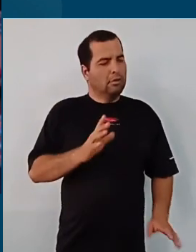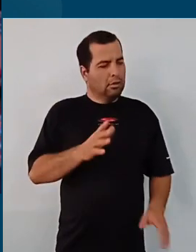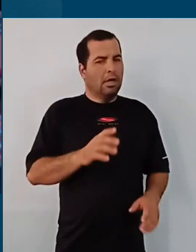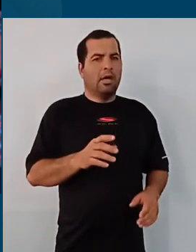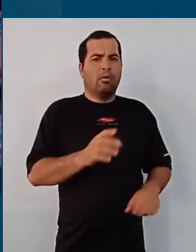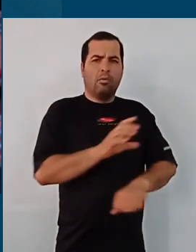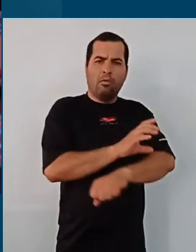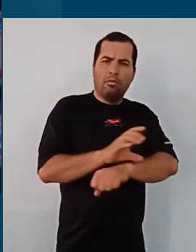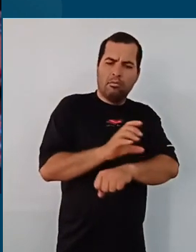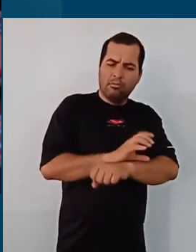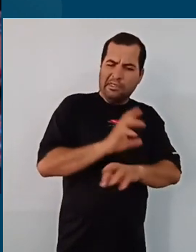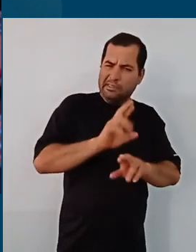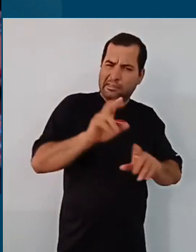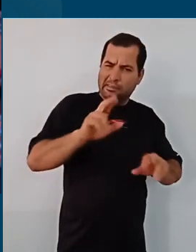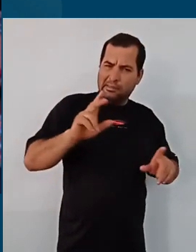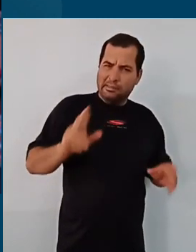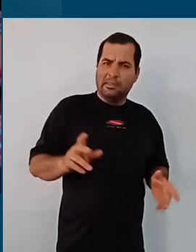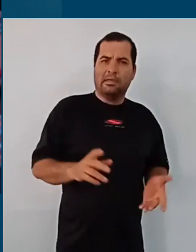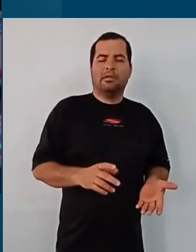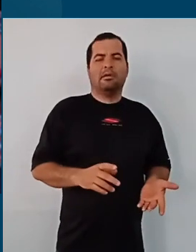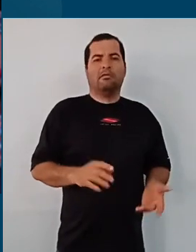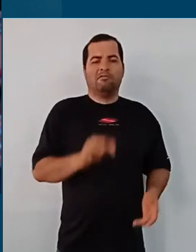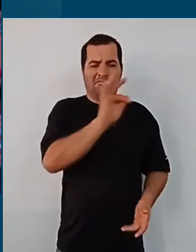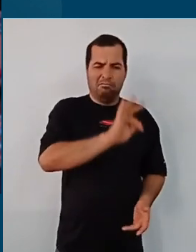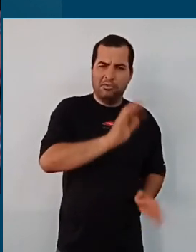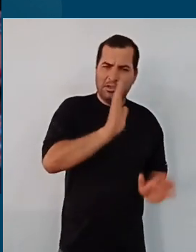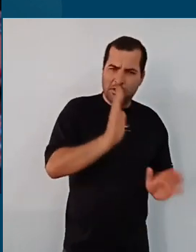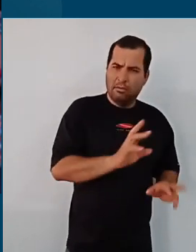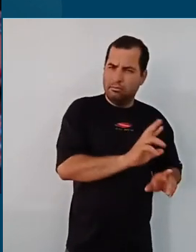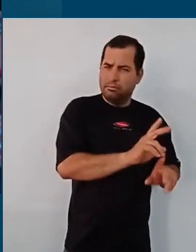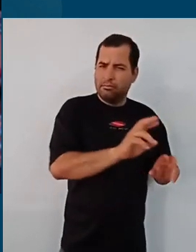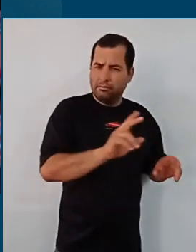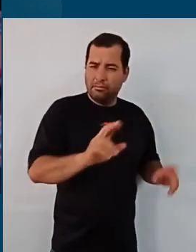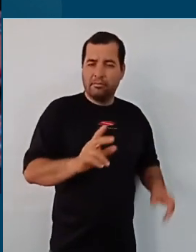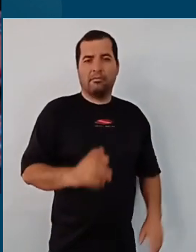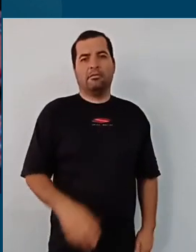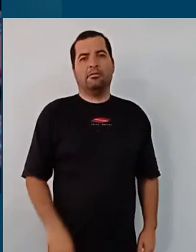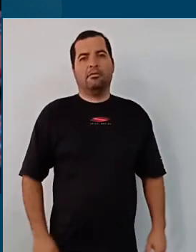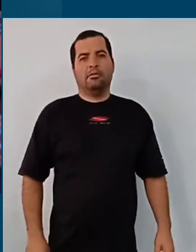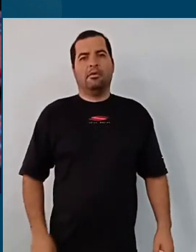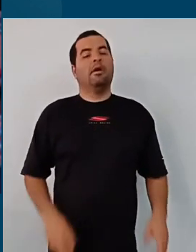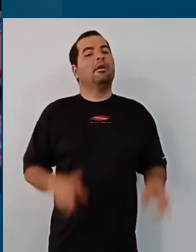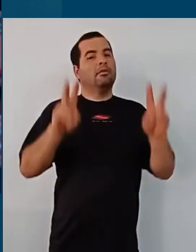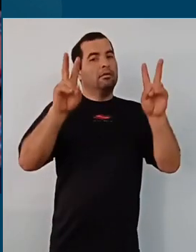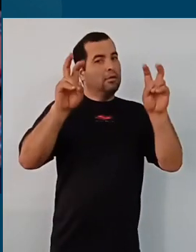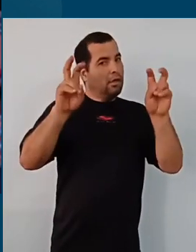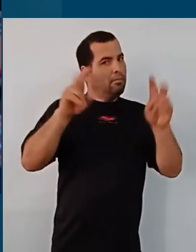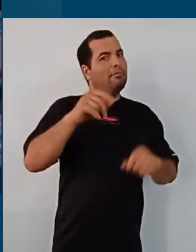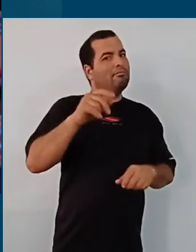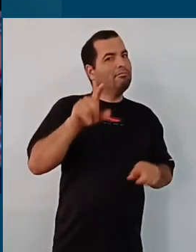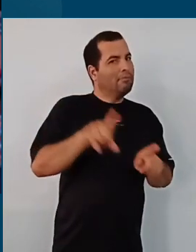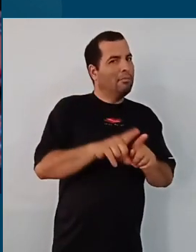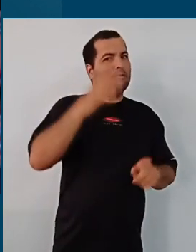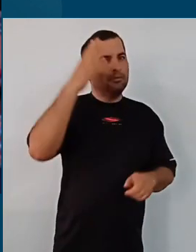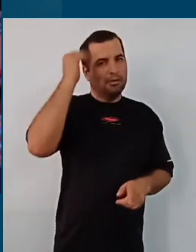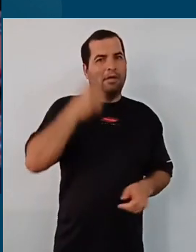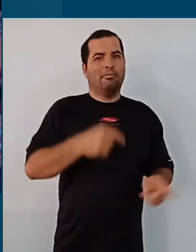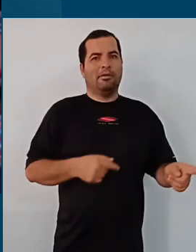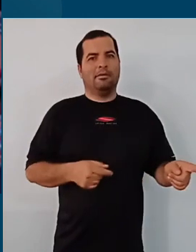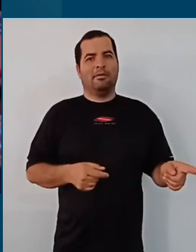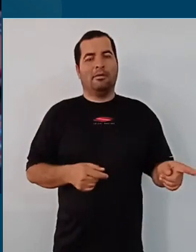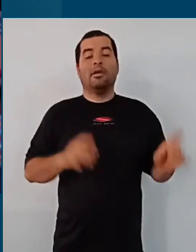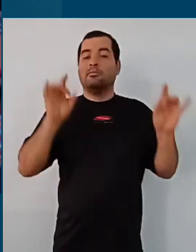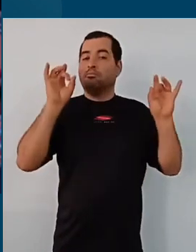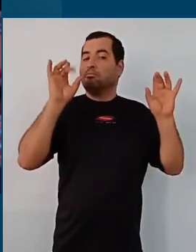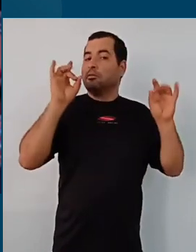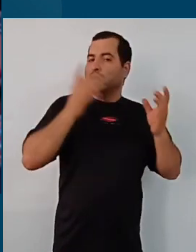formação, em termos de currículo, sobre o tema que a gente vai tratar hoje, e além de tudo, uma pessoa